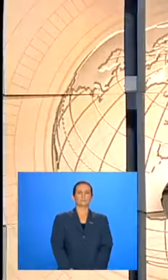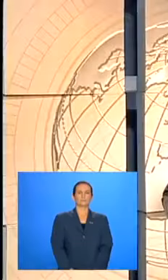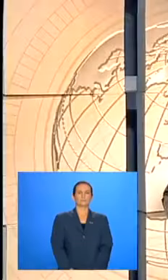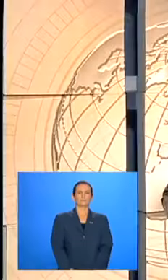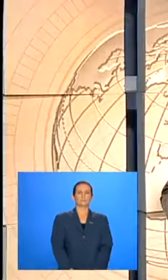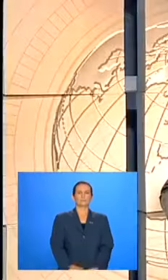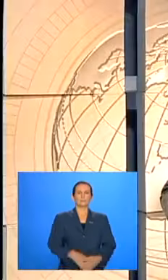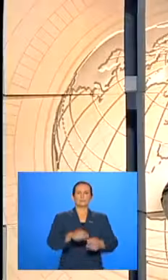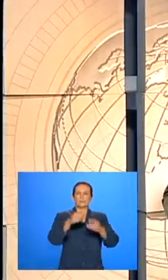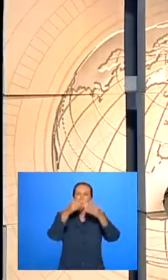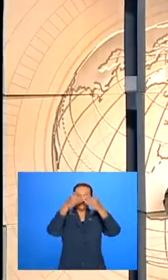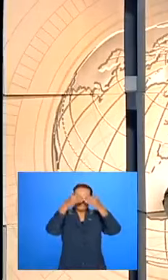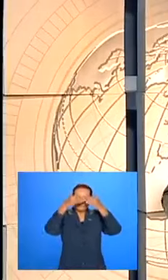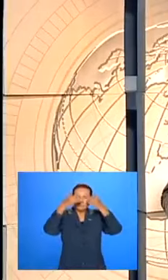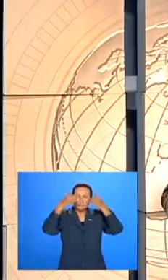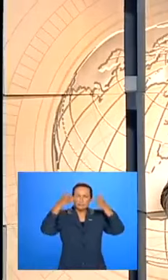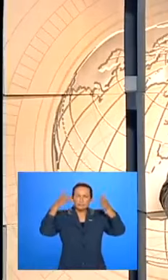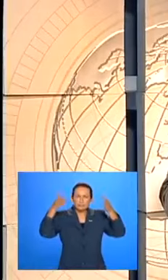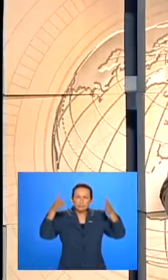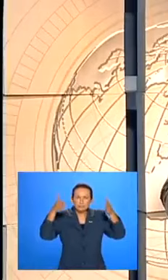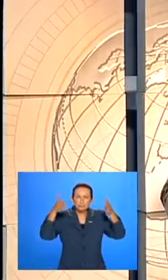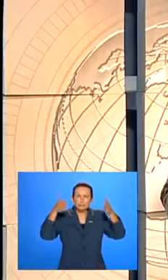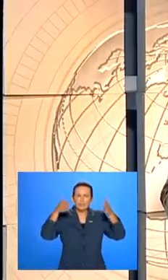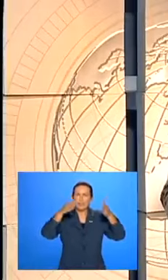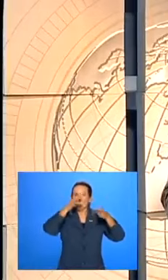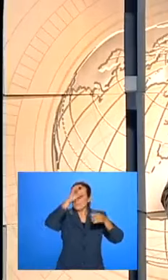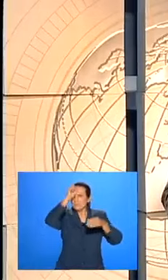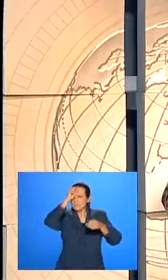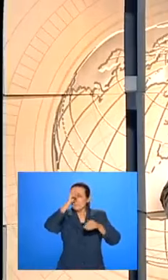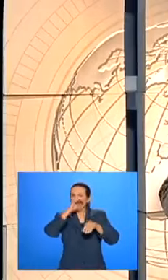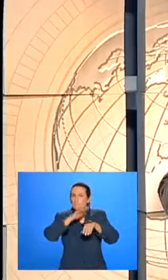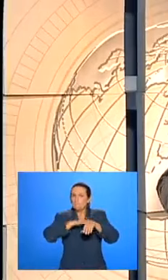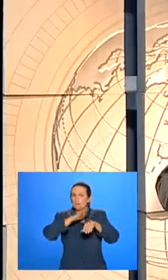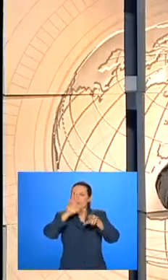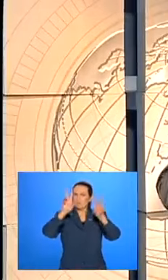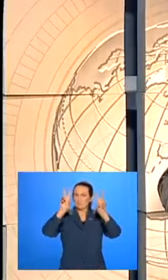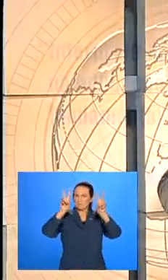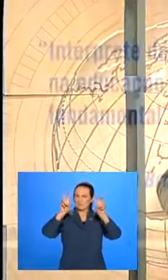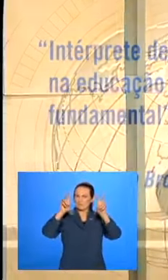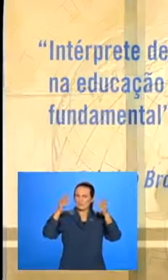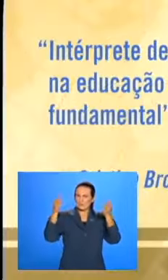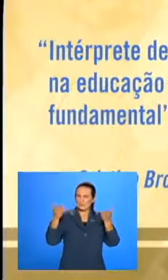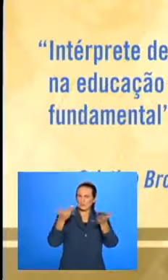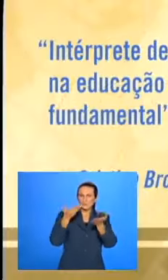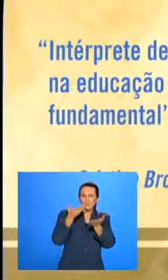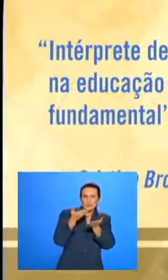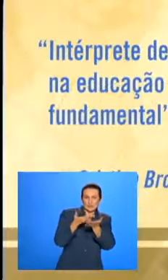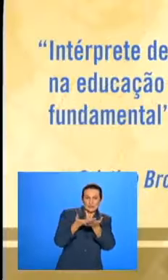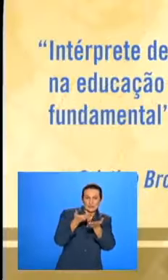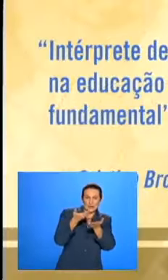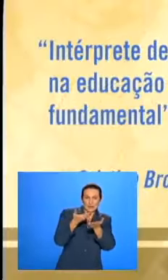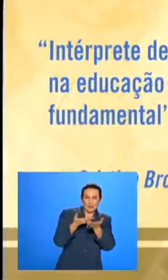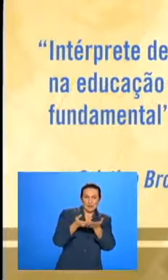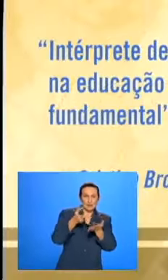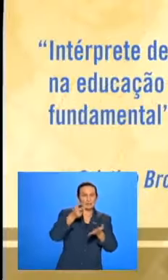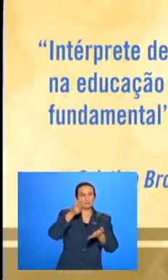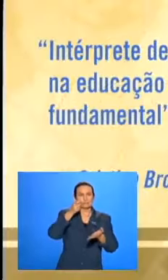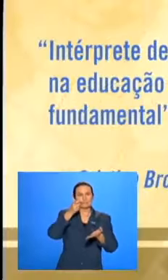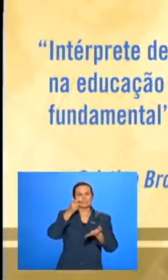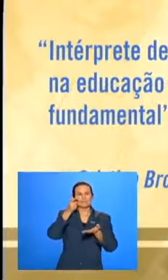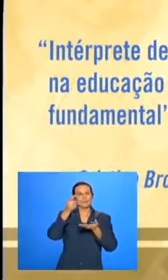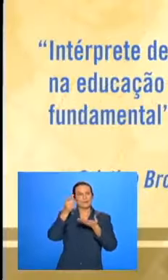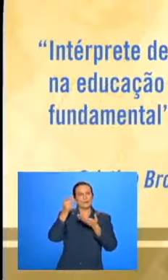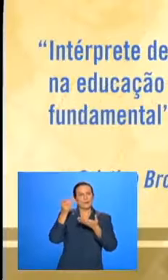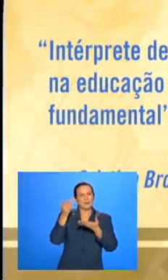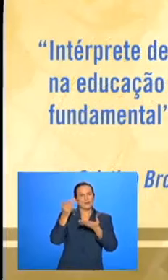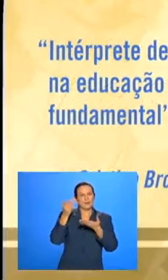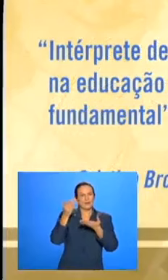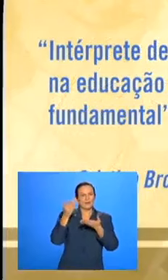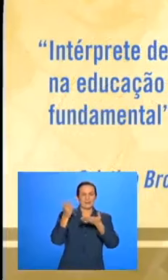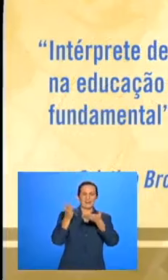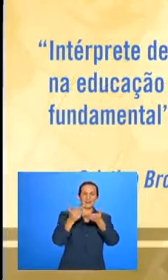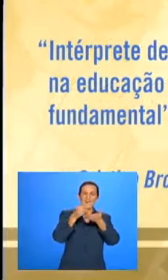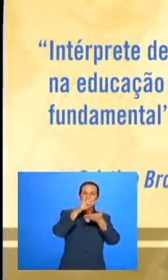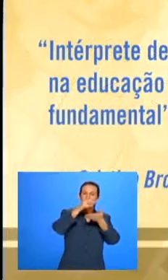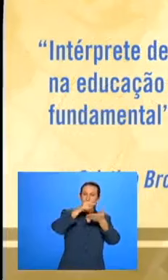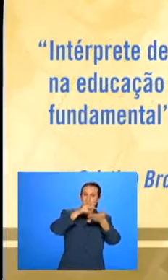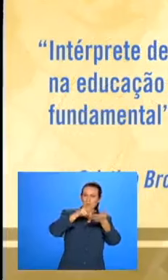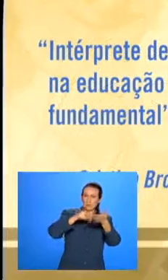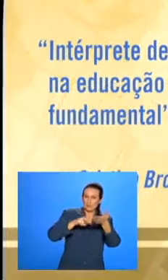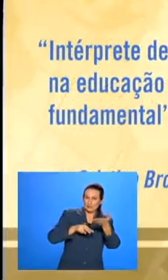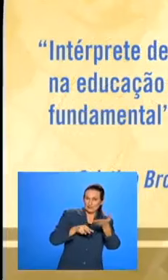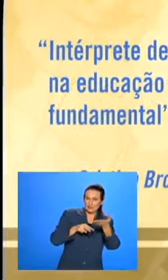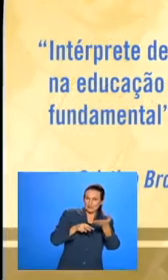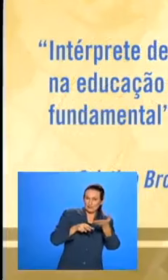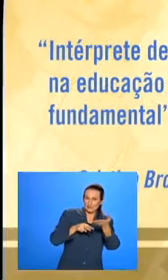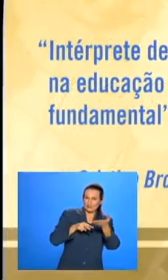Para ampliar seus conhecimentos referente à nossa aula de hoje, indico o livro Intérprete de Libras, em atuação na